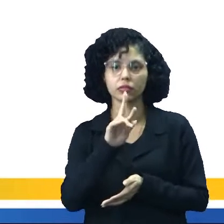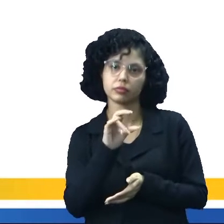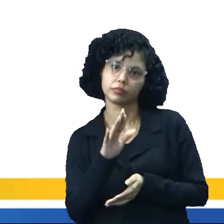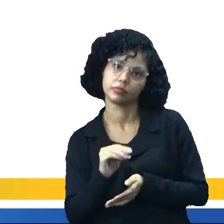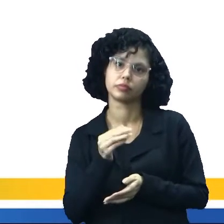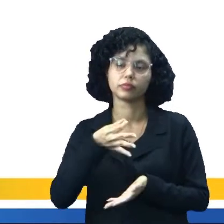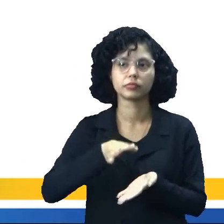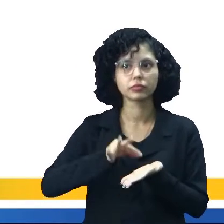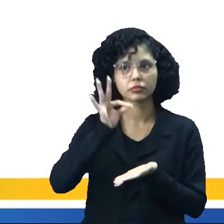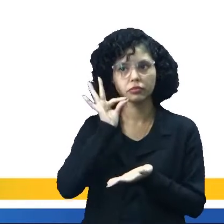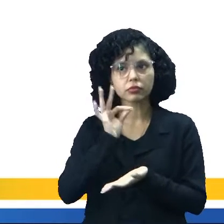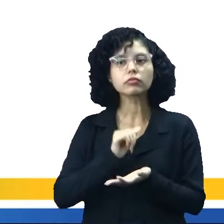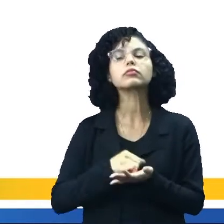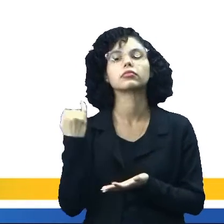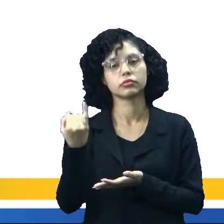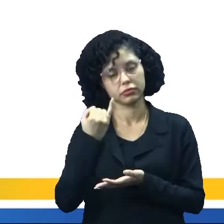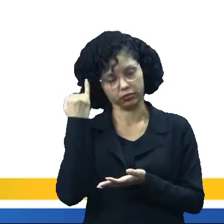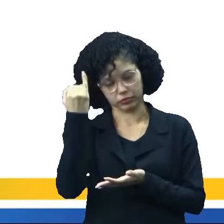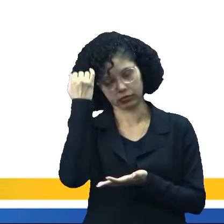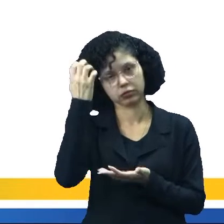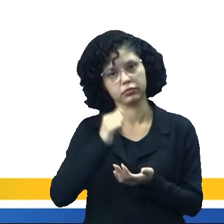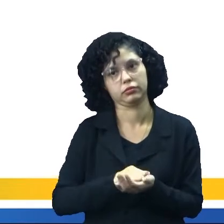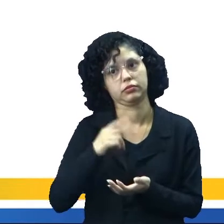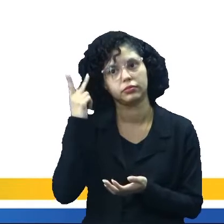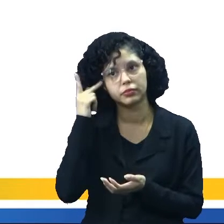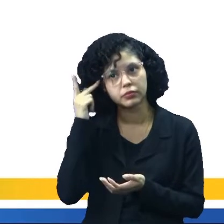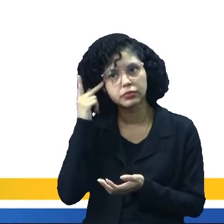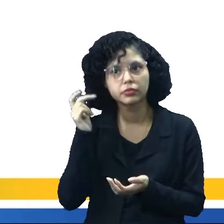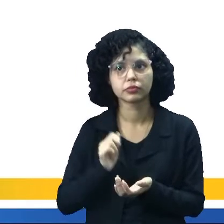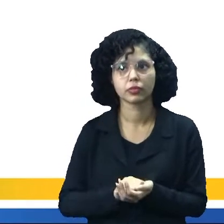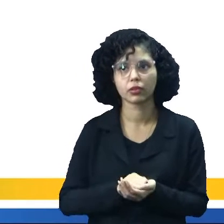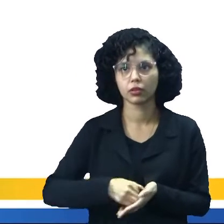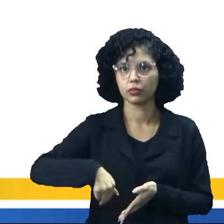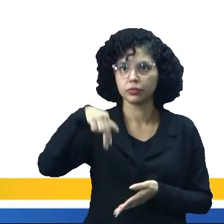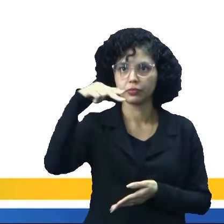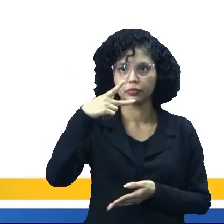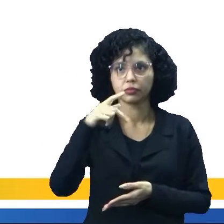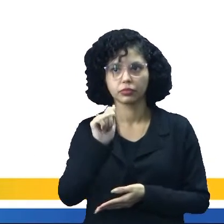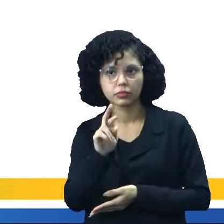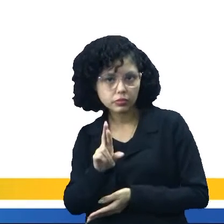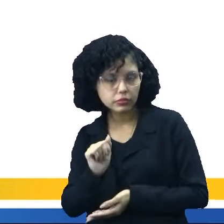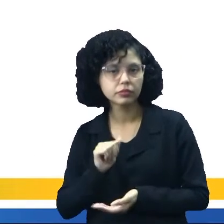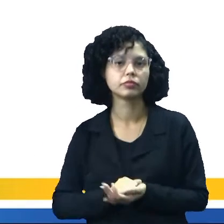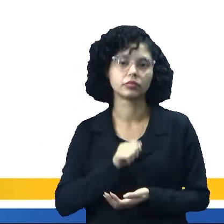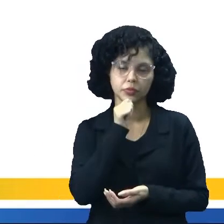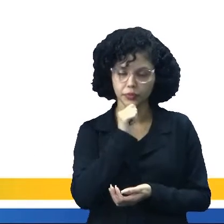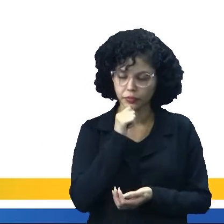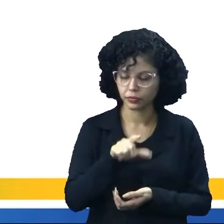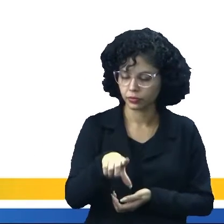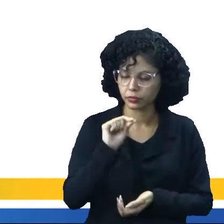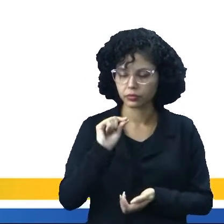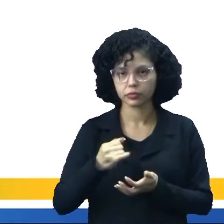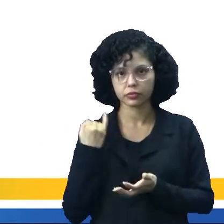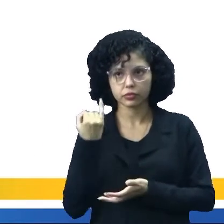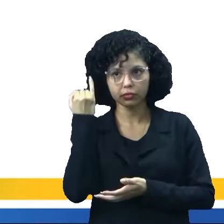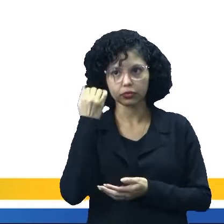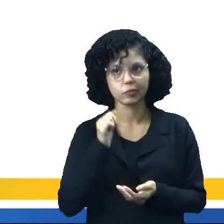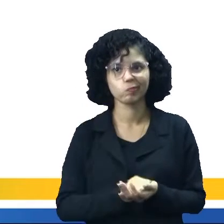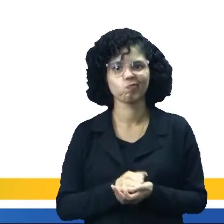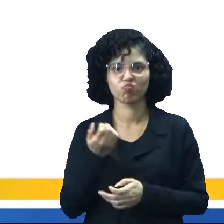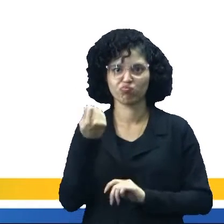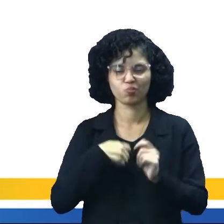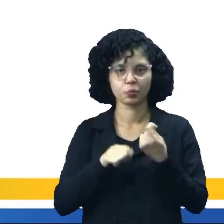lavouras de café, principalmente aí em São Paulo e no norte do Pará, né, que era onde predominava aí, né, a